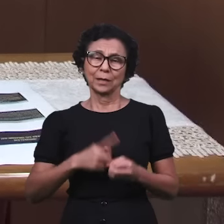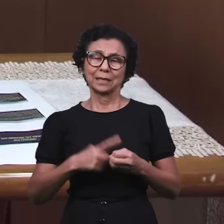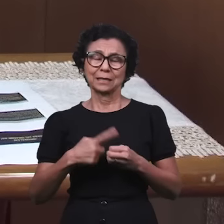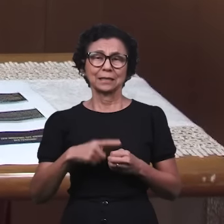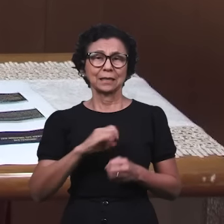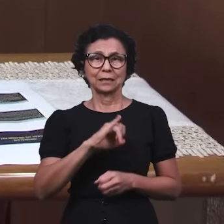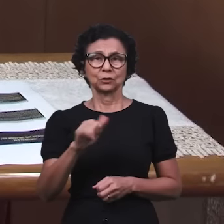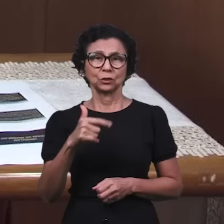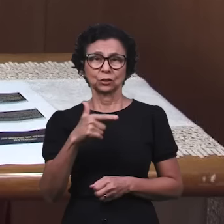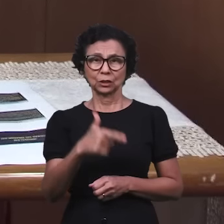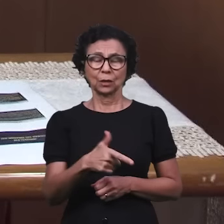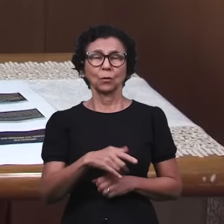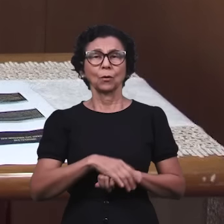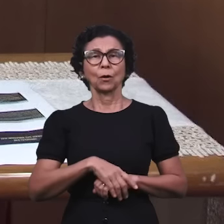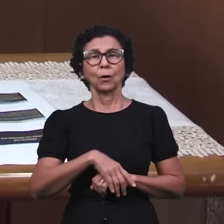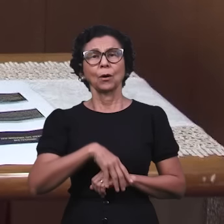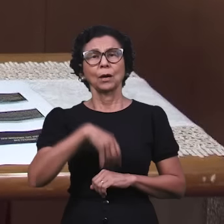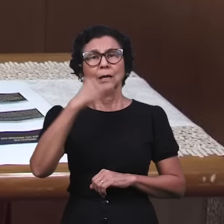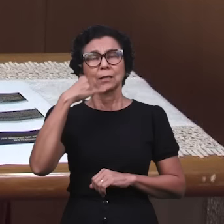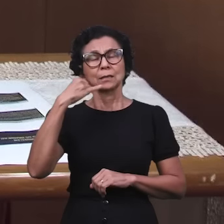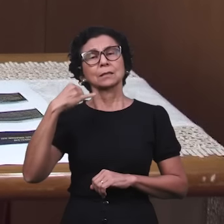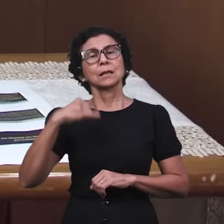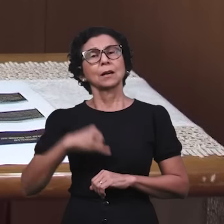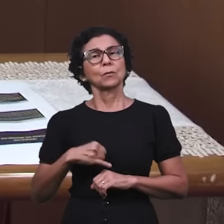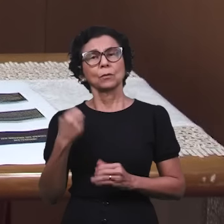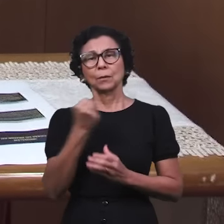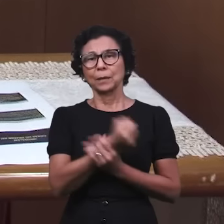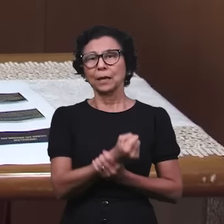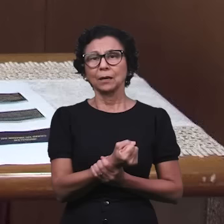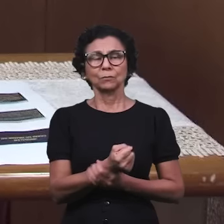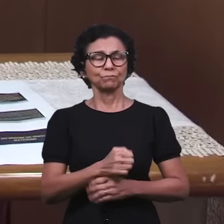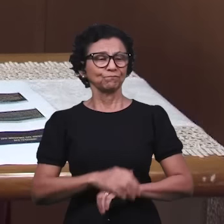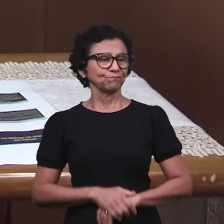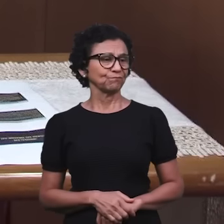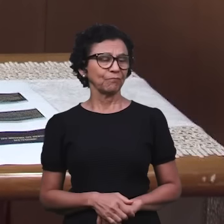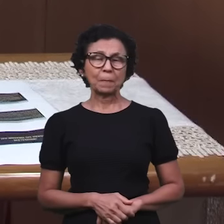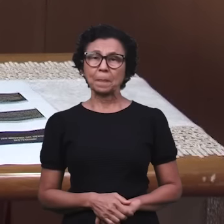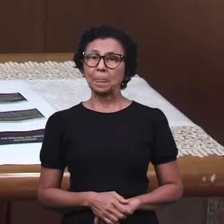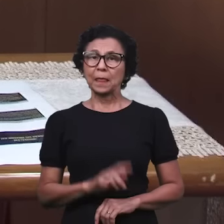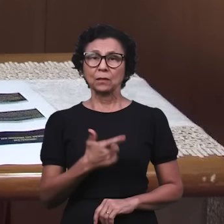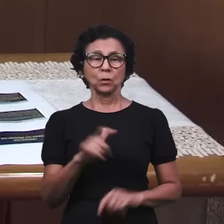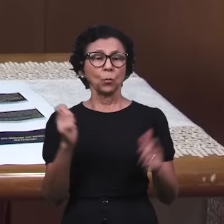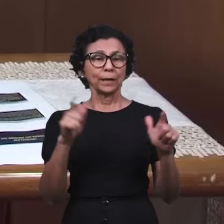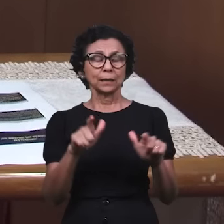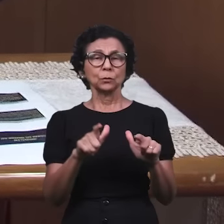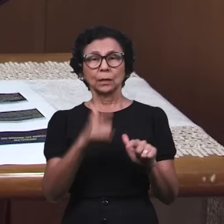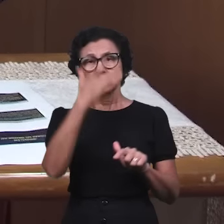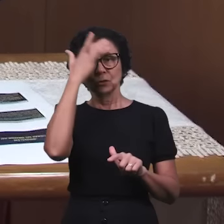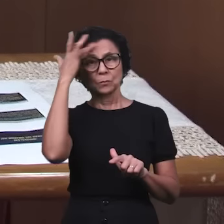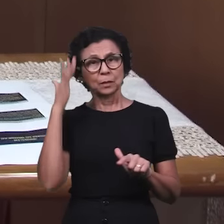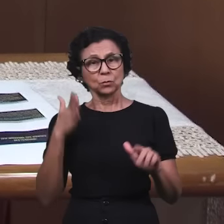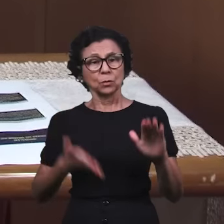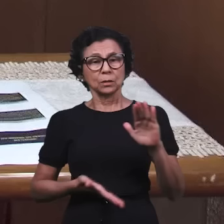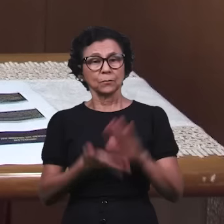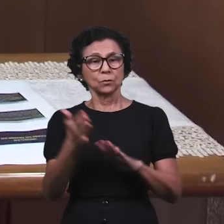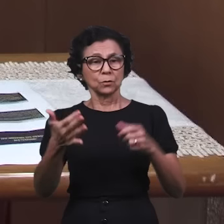era cidade dos levitas, nem cidade de refúgio. Não havia nada nela que chamasse a atenção.